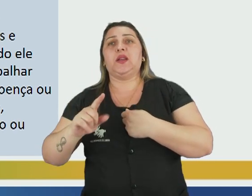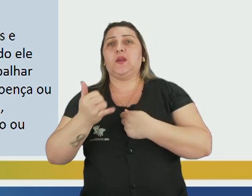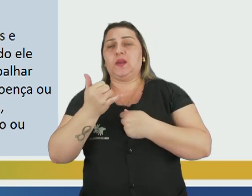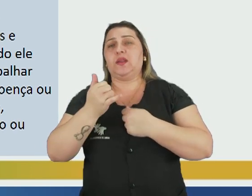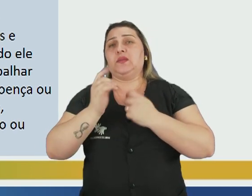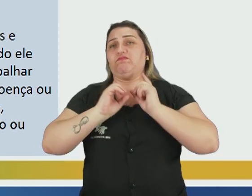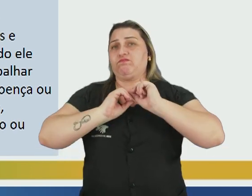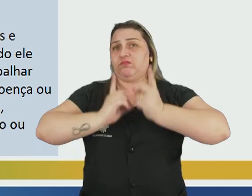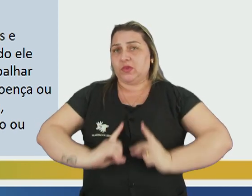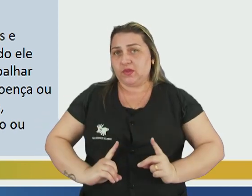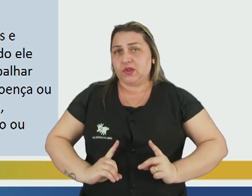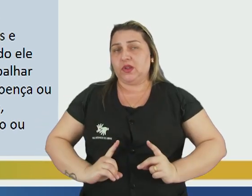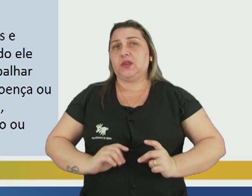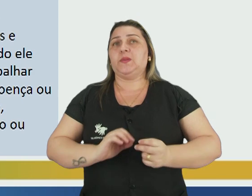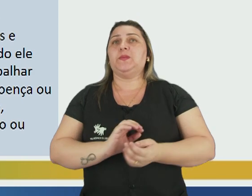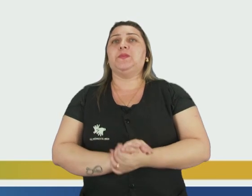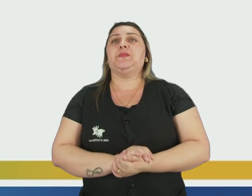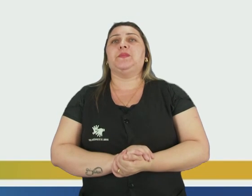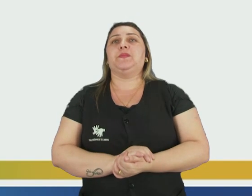ou qualquer outro fator.